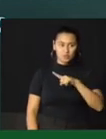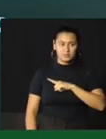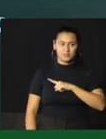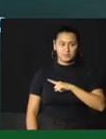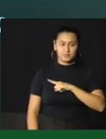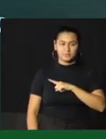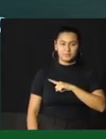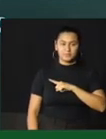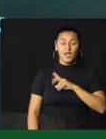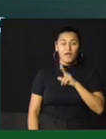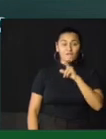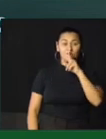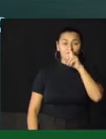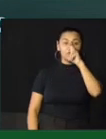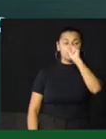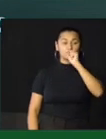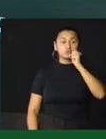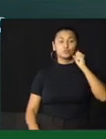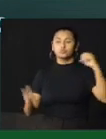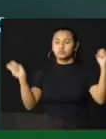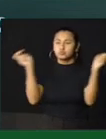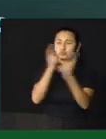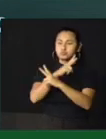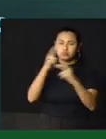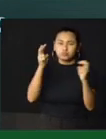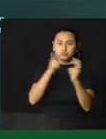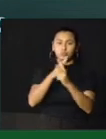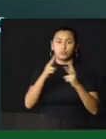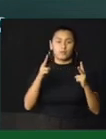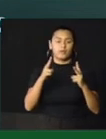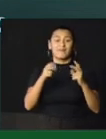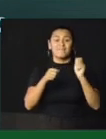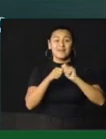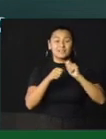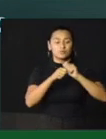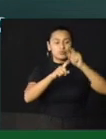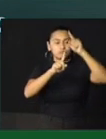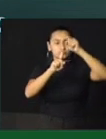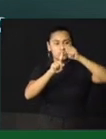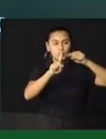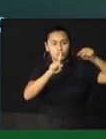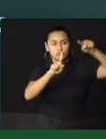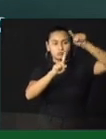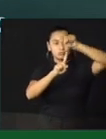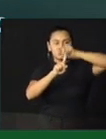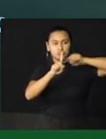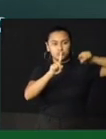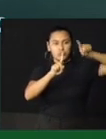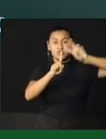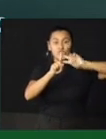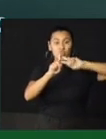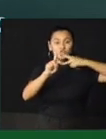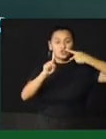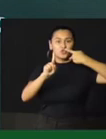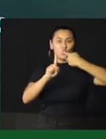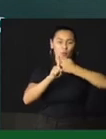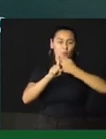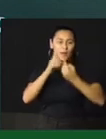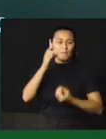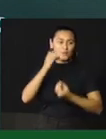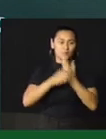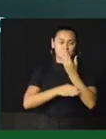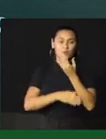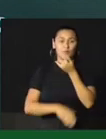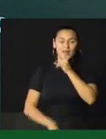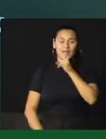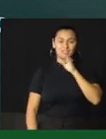força e a Constância dos nossos ventos fazem com que as nossas turbinas tenham quase o dobro da produção de energia eólica na